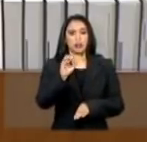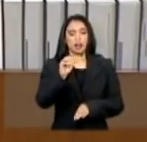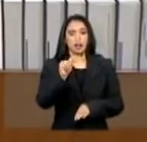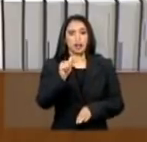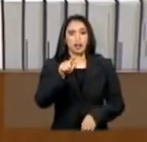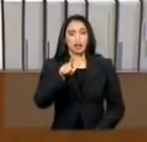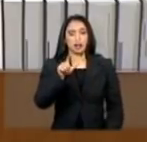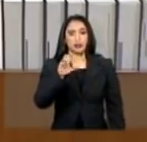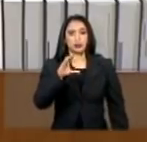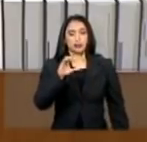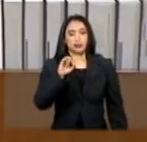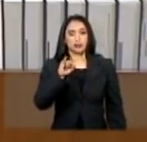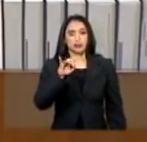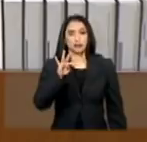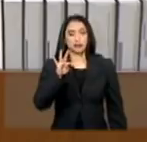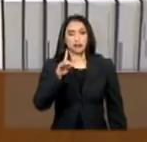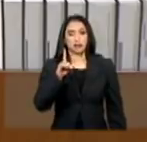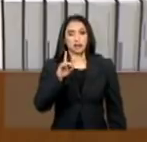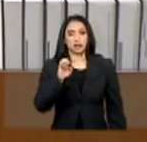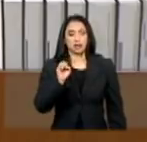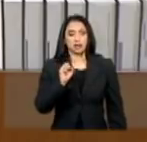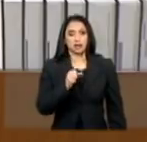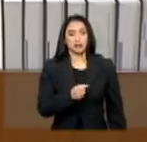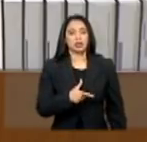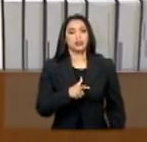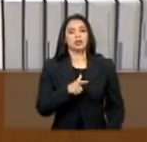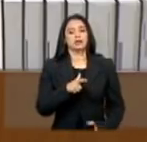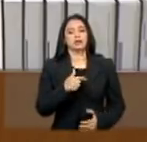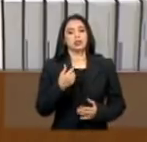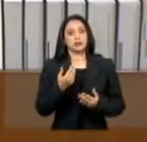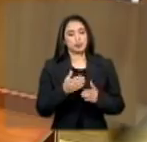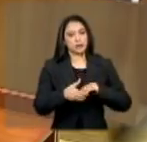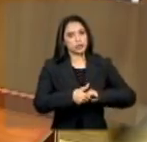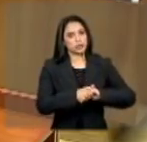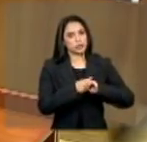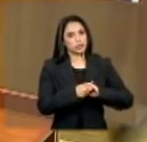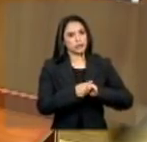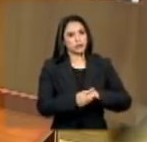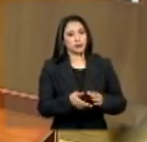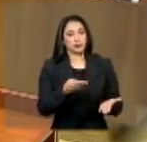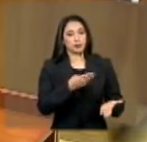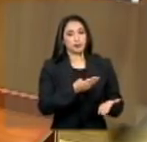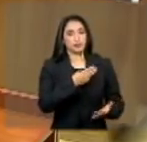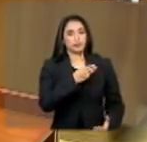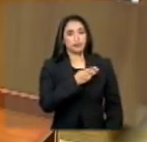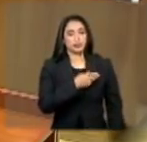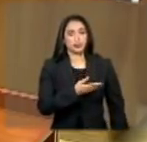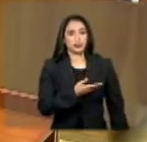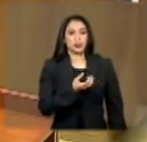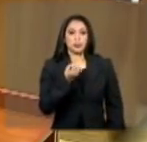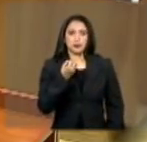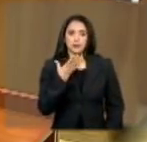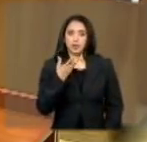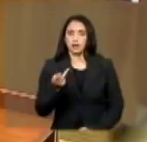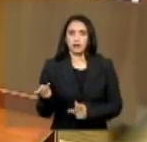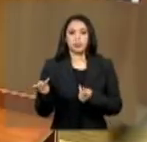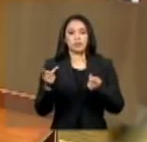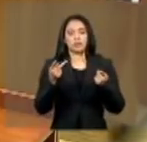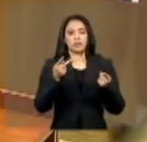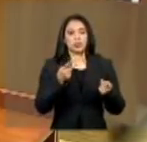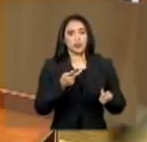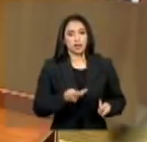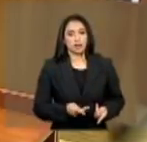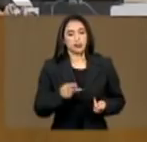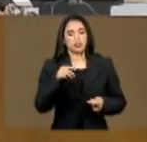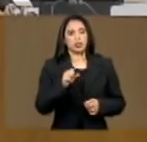geral da república em exercício e os cumprimentos da vossa excelência seja muito bem vindo a esta bancada do